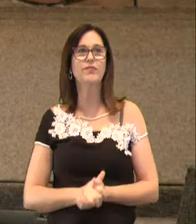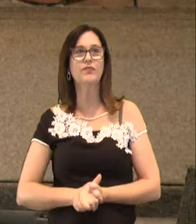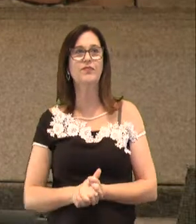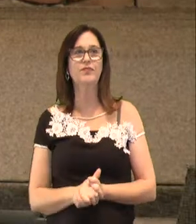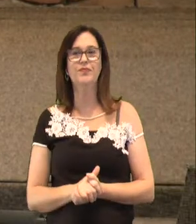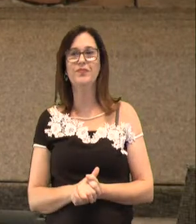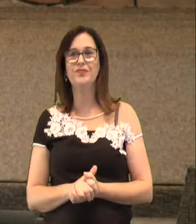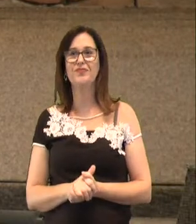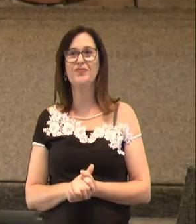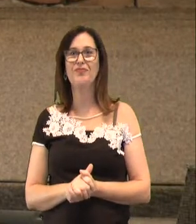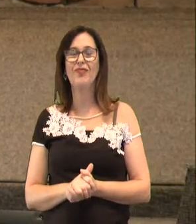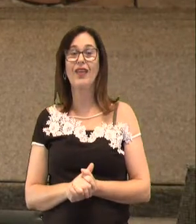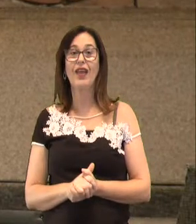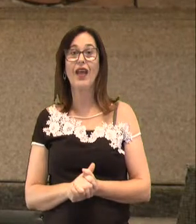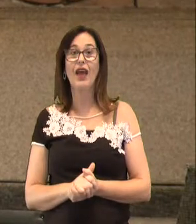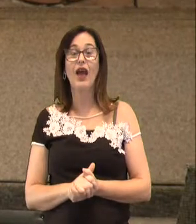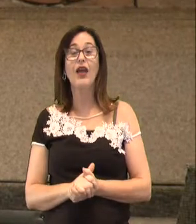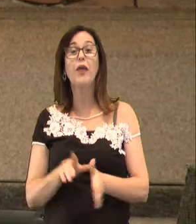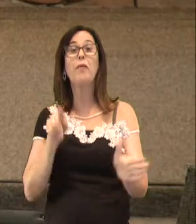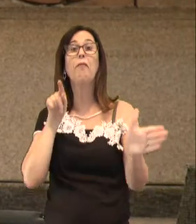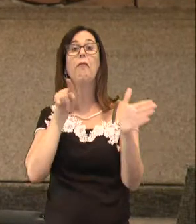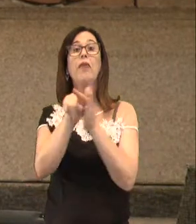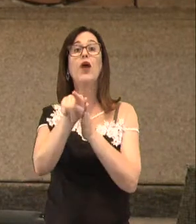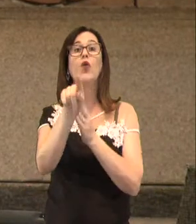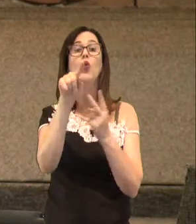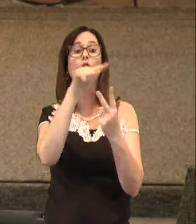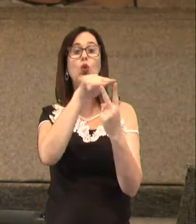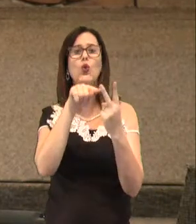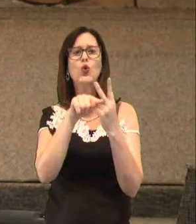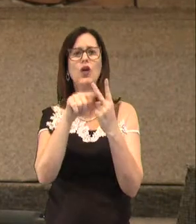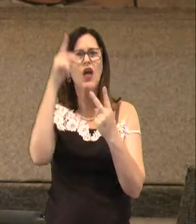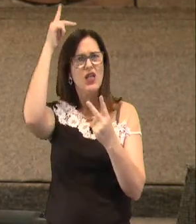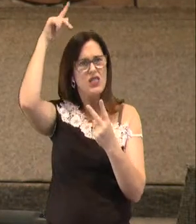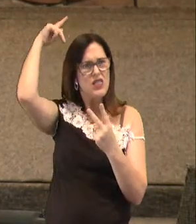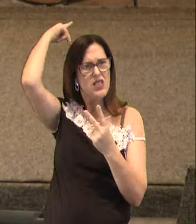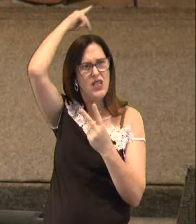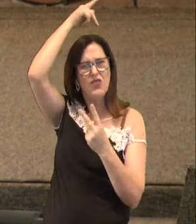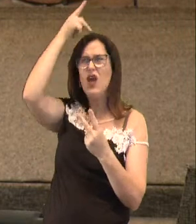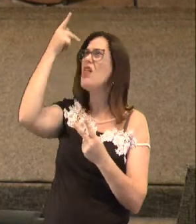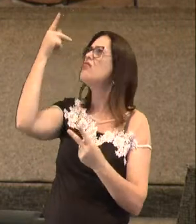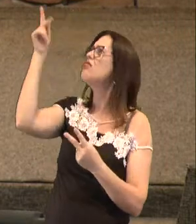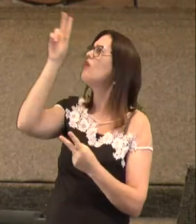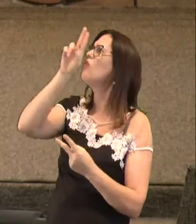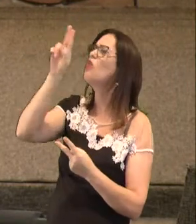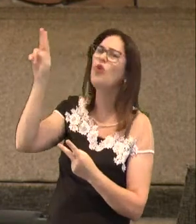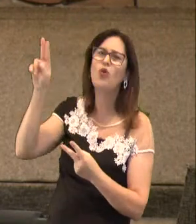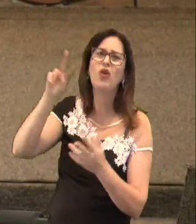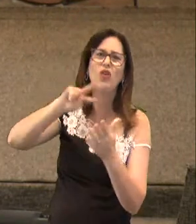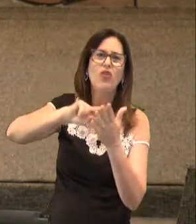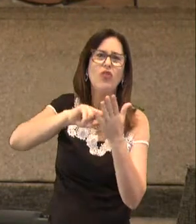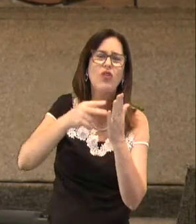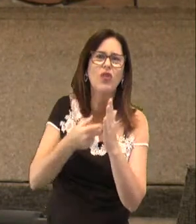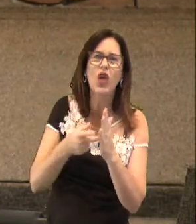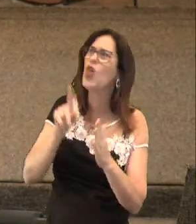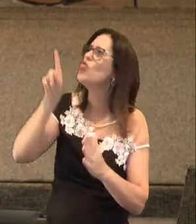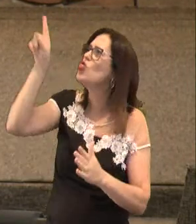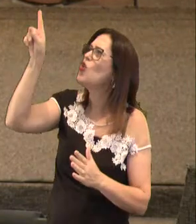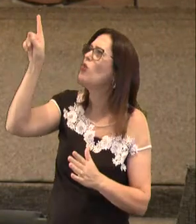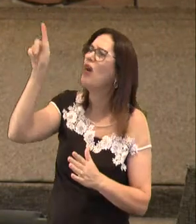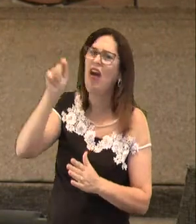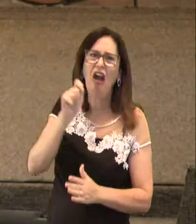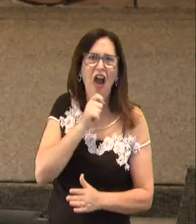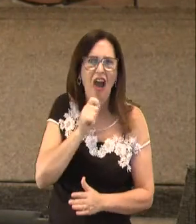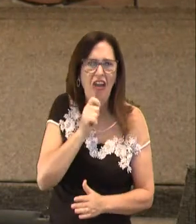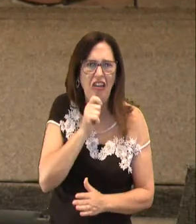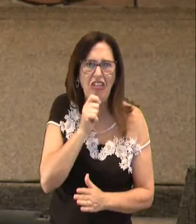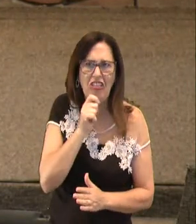E aí surgem duas perguntas. Santificado seja o teu nome. Significa então que o nome de Deus ainda